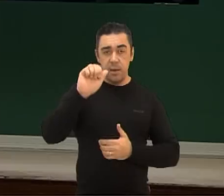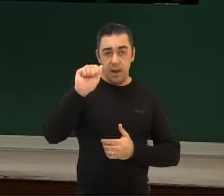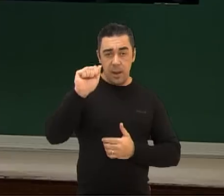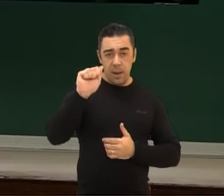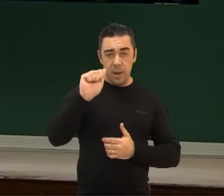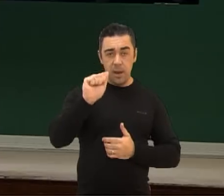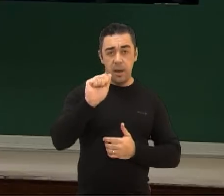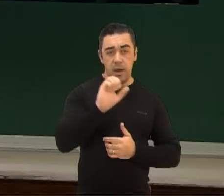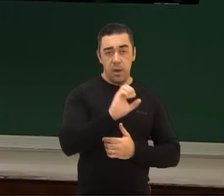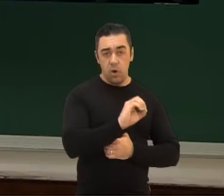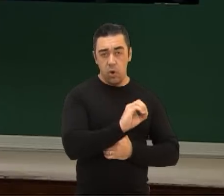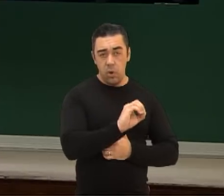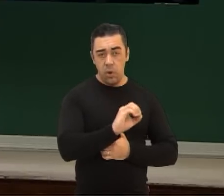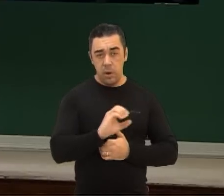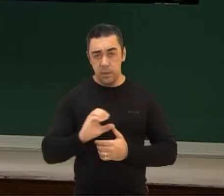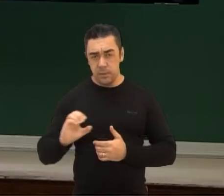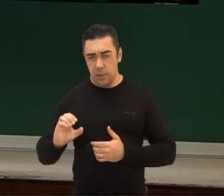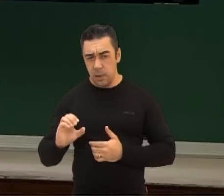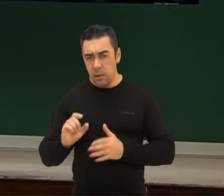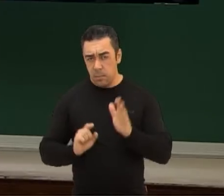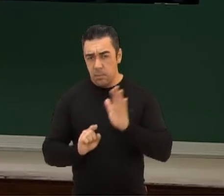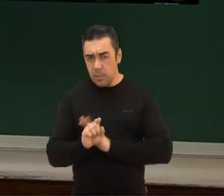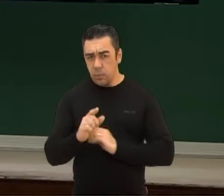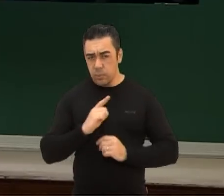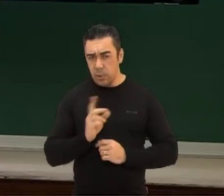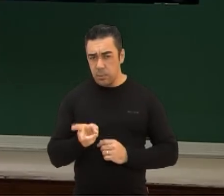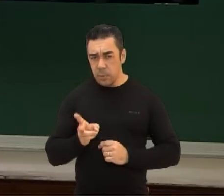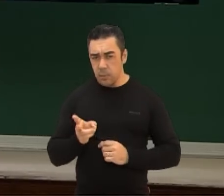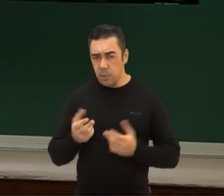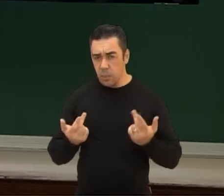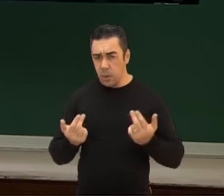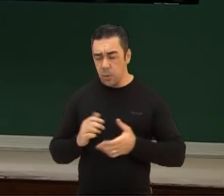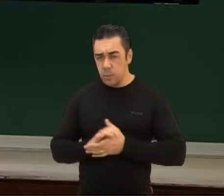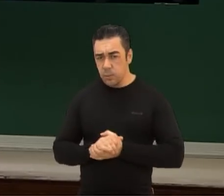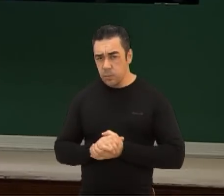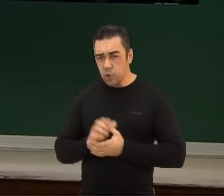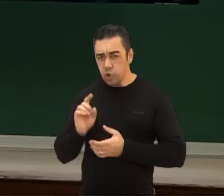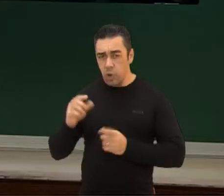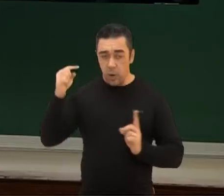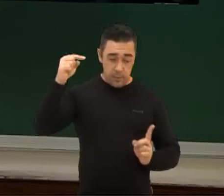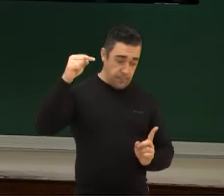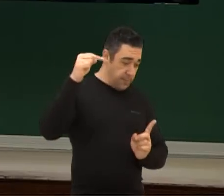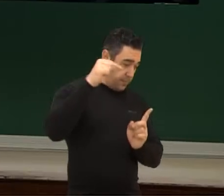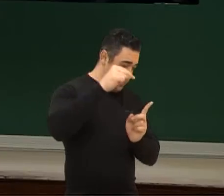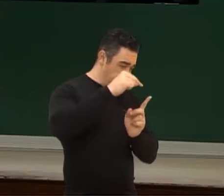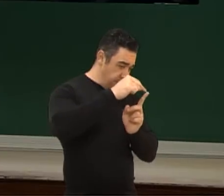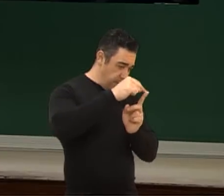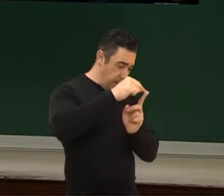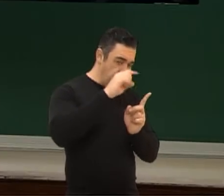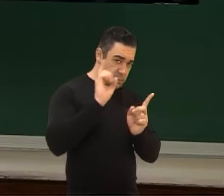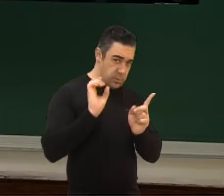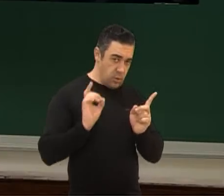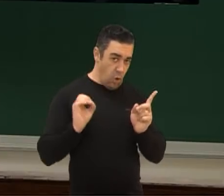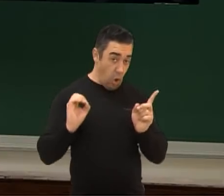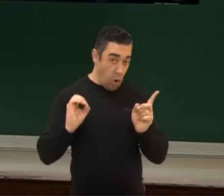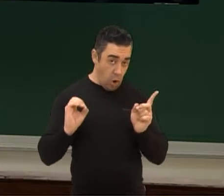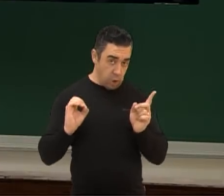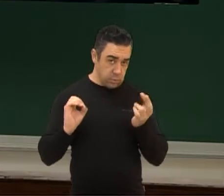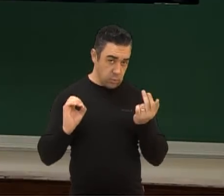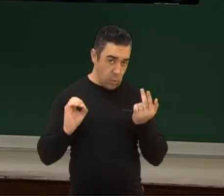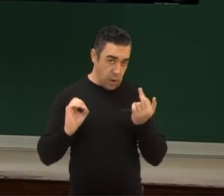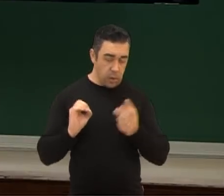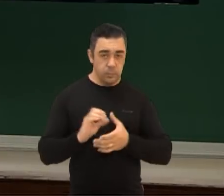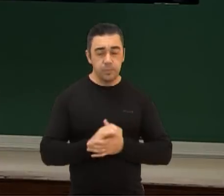AOC. Eles têm alguma coisa em comum? Além do vértice, então, eles têm o vértice O em comum e